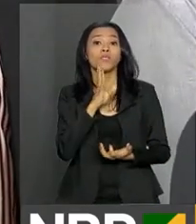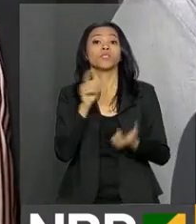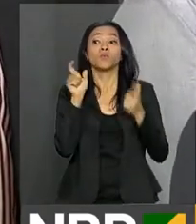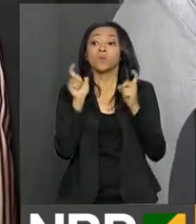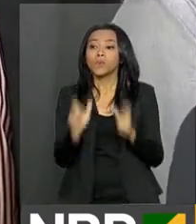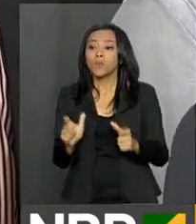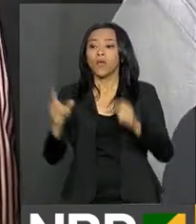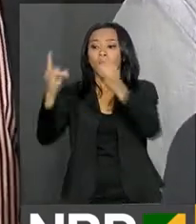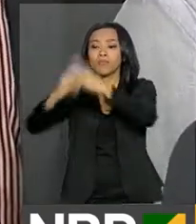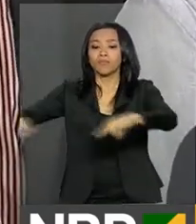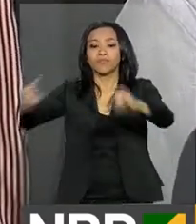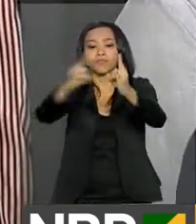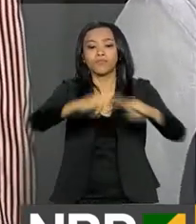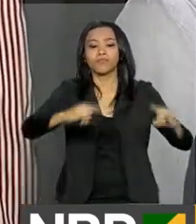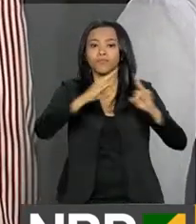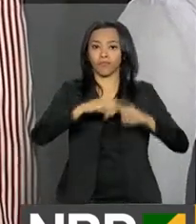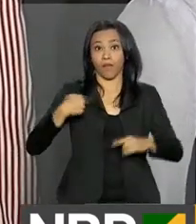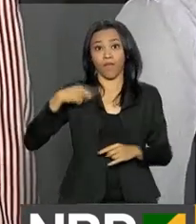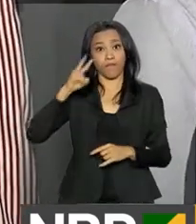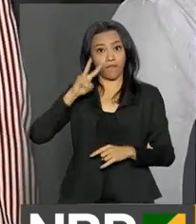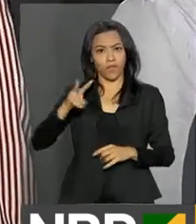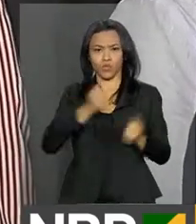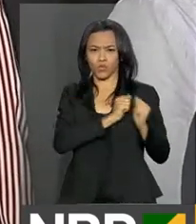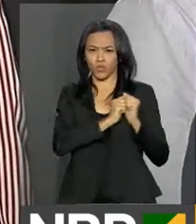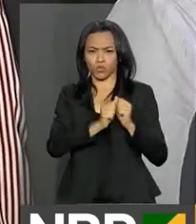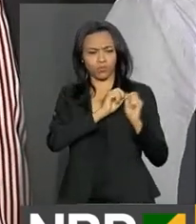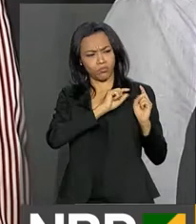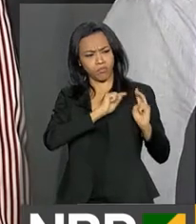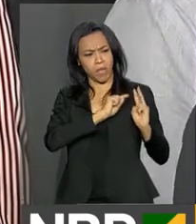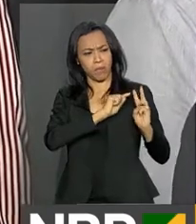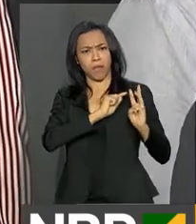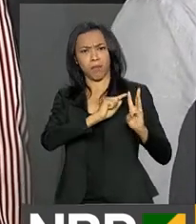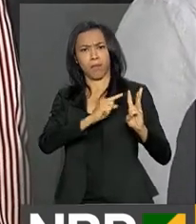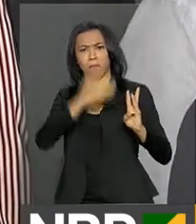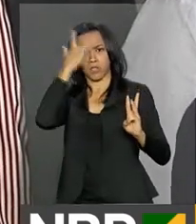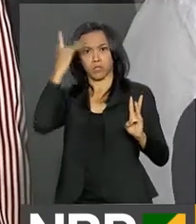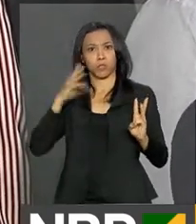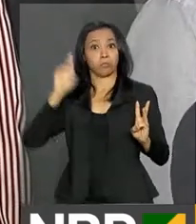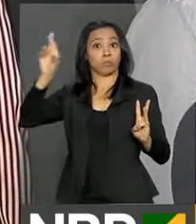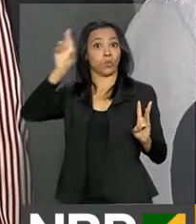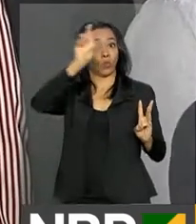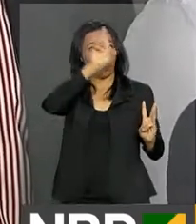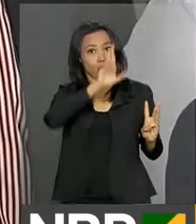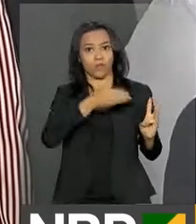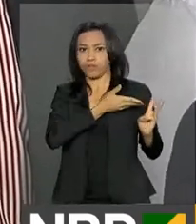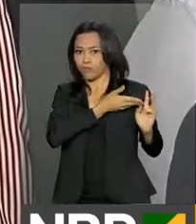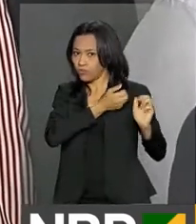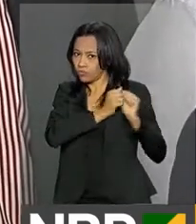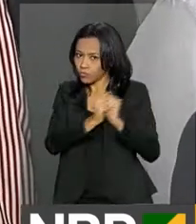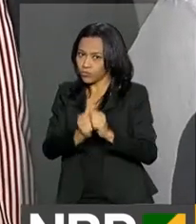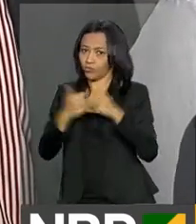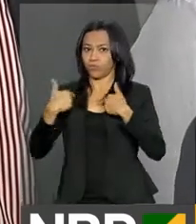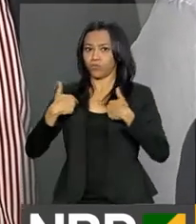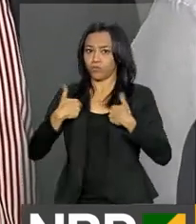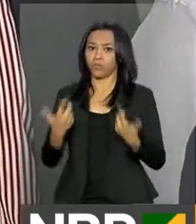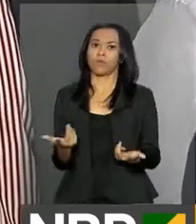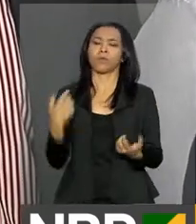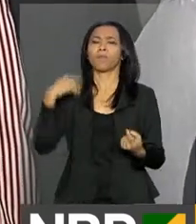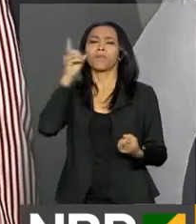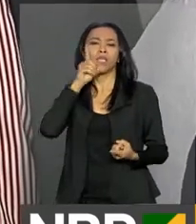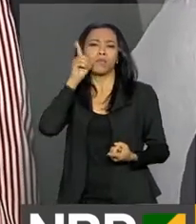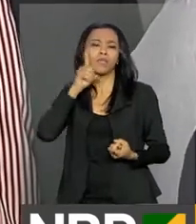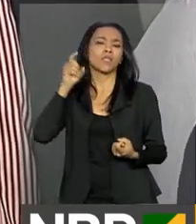abrigos pessoalmente, ao lado de tantas autoridades que estão ao meu lado. Vejam que veio um núcleo extraordinário, deputados